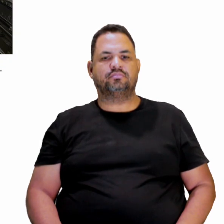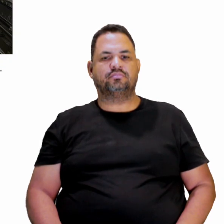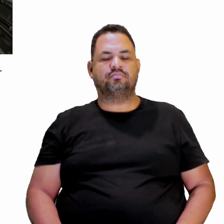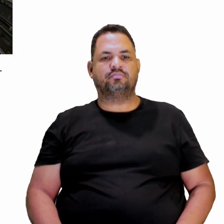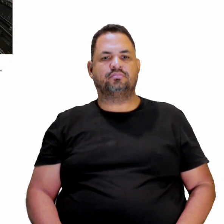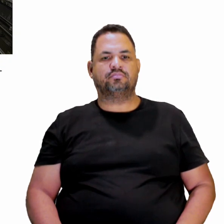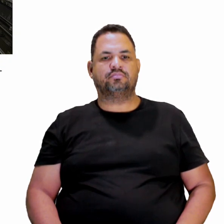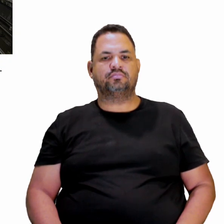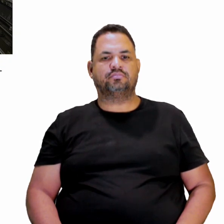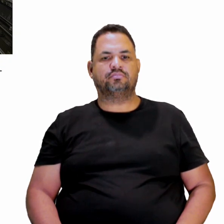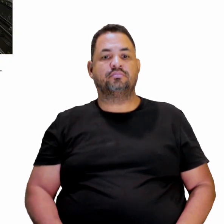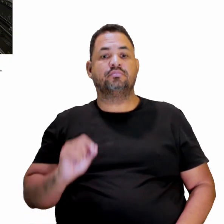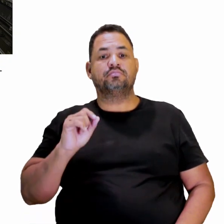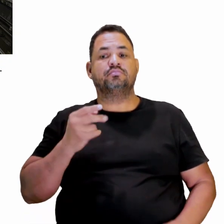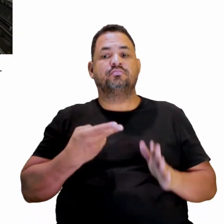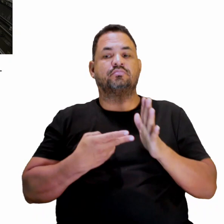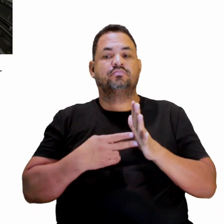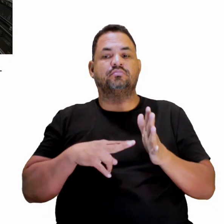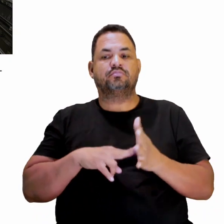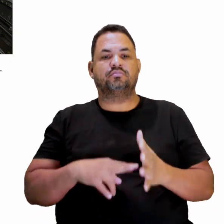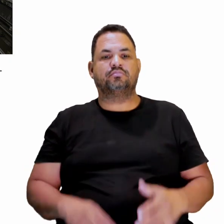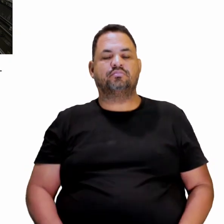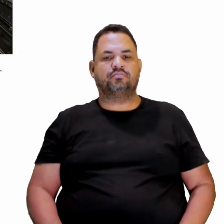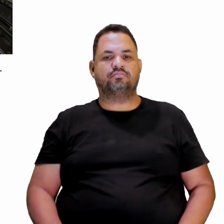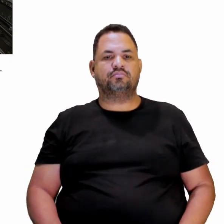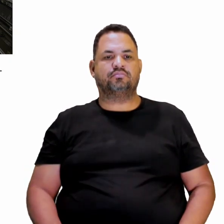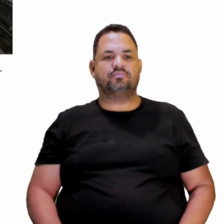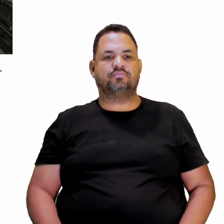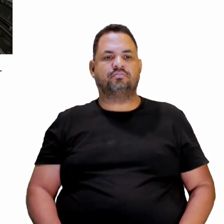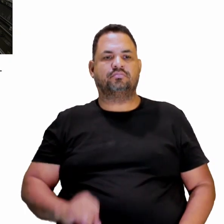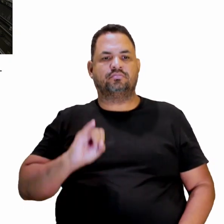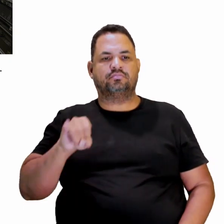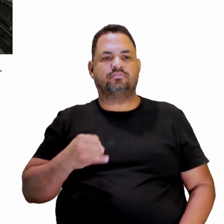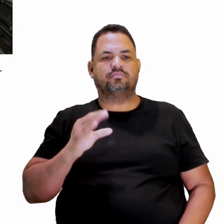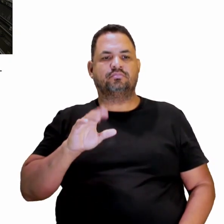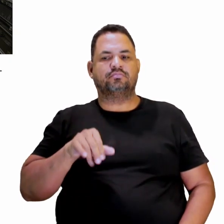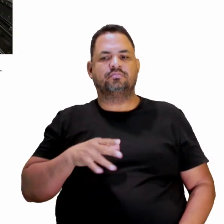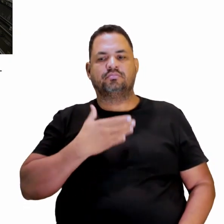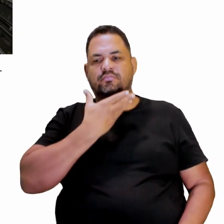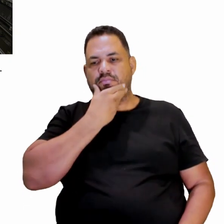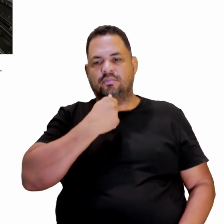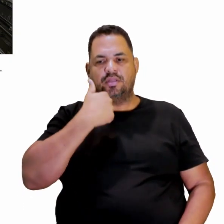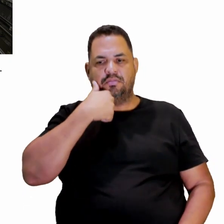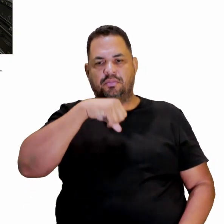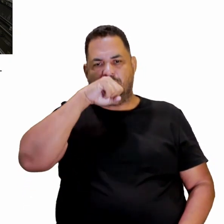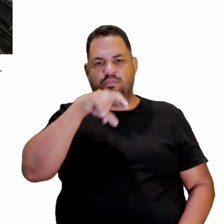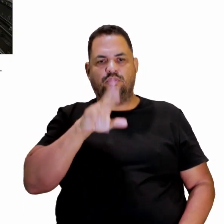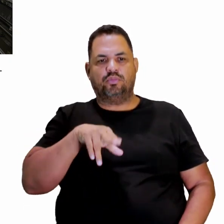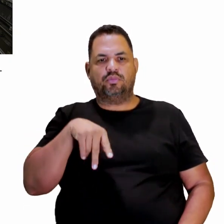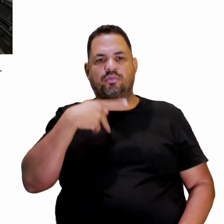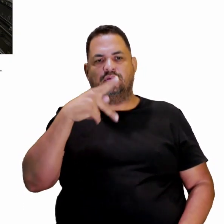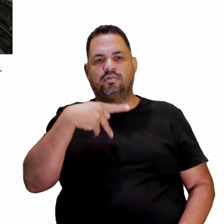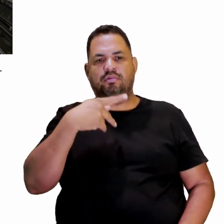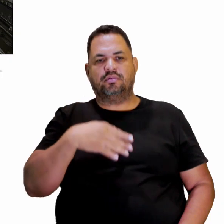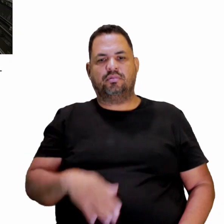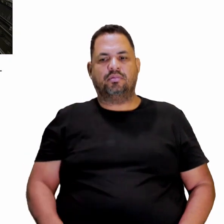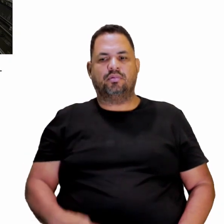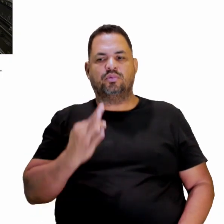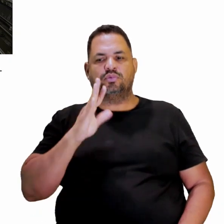Tani. Que isso? Que é isso? A Jane, cujos pais nunca mencionaram um tal do tio Gordon